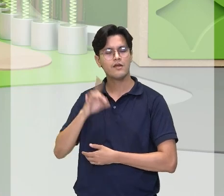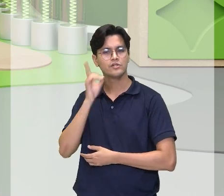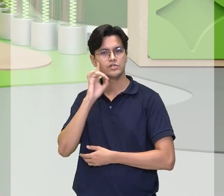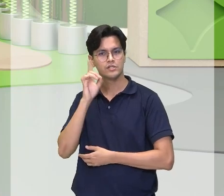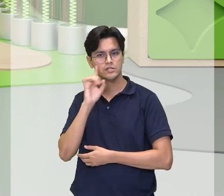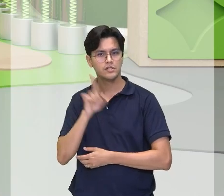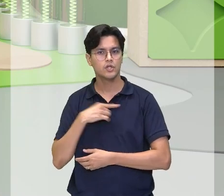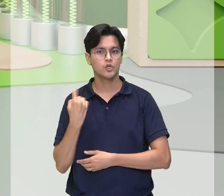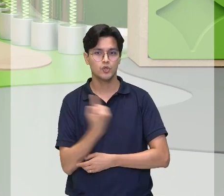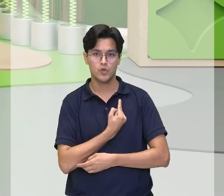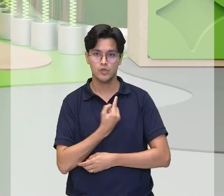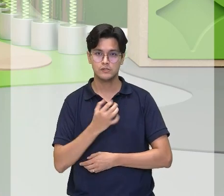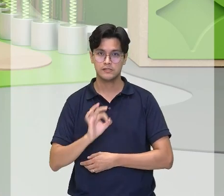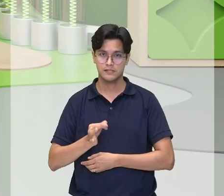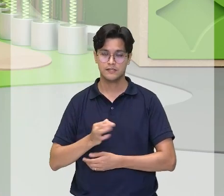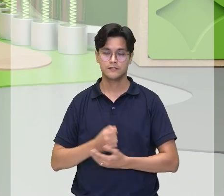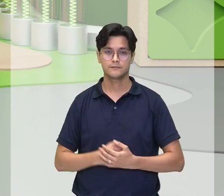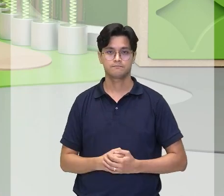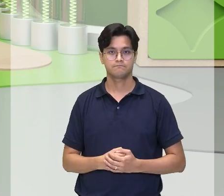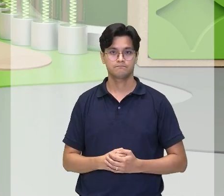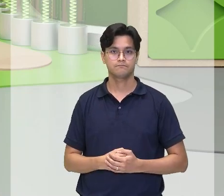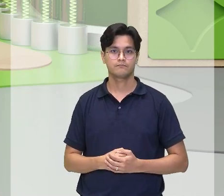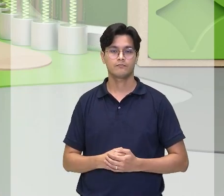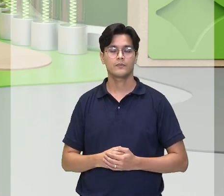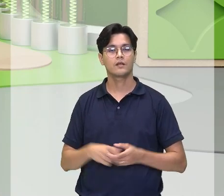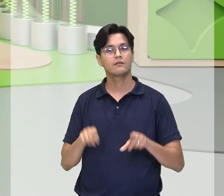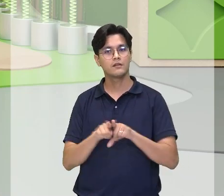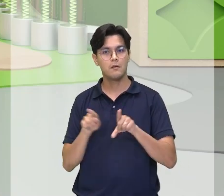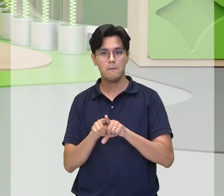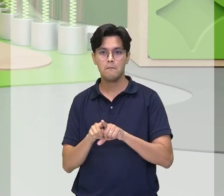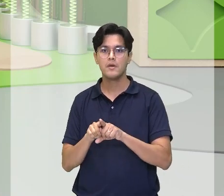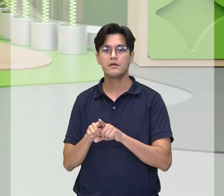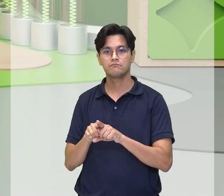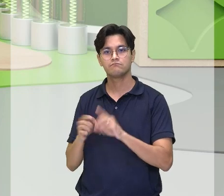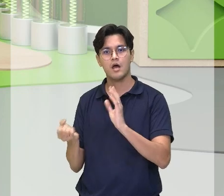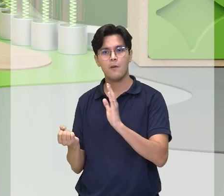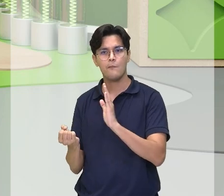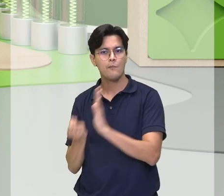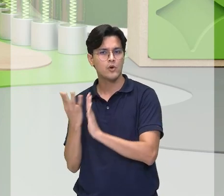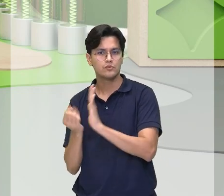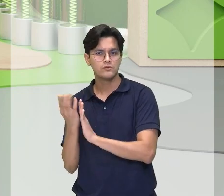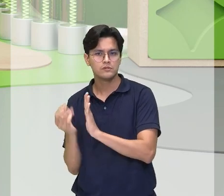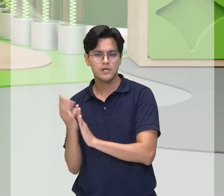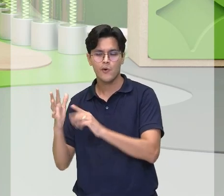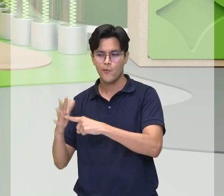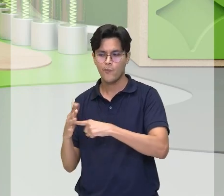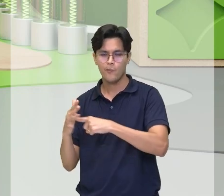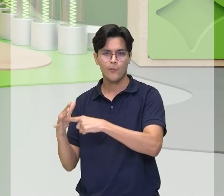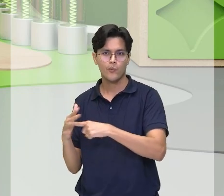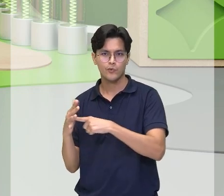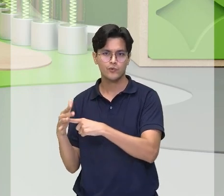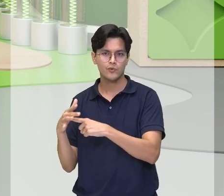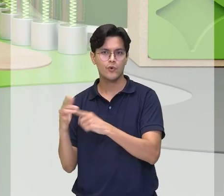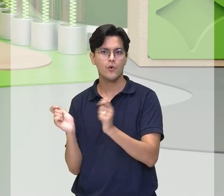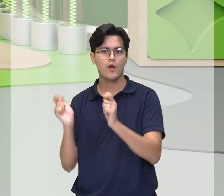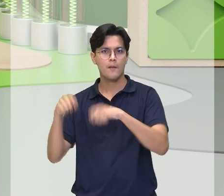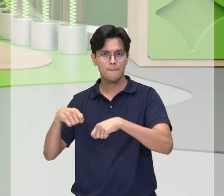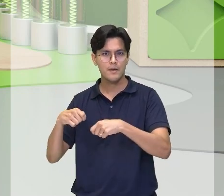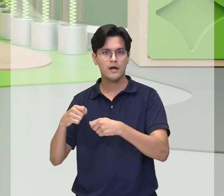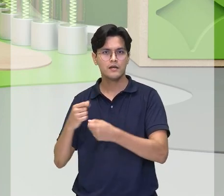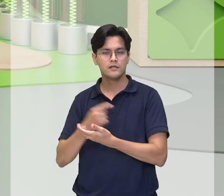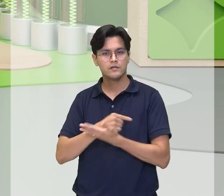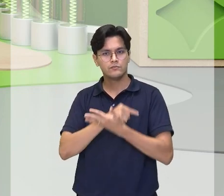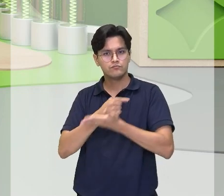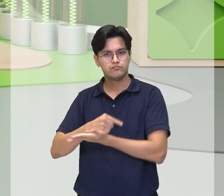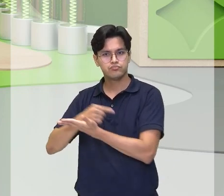dia, certo? Tanto na produção de um motor, para locomover ali a nossa rabeta,